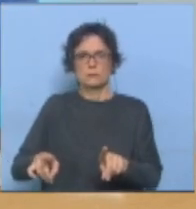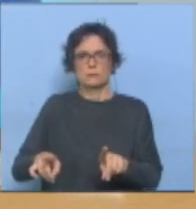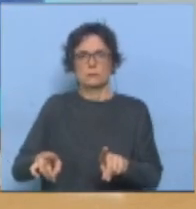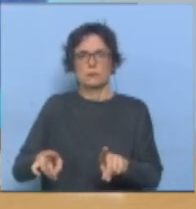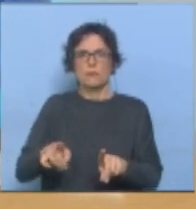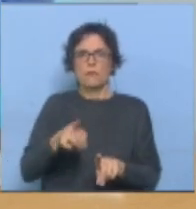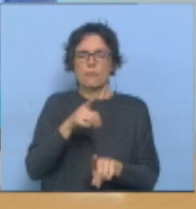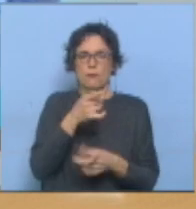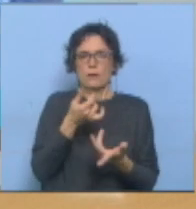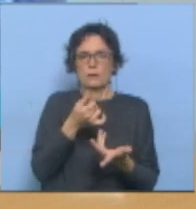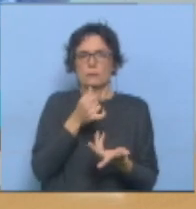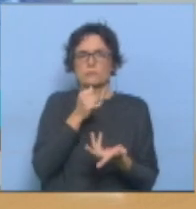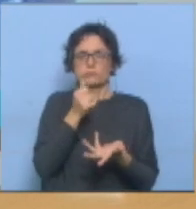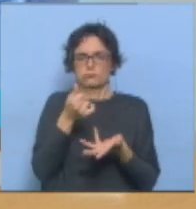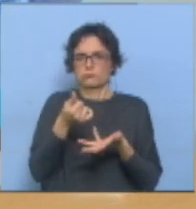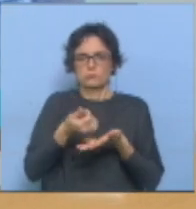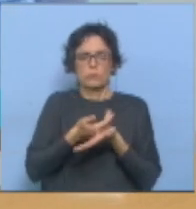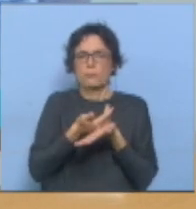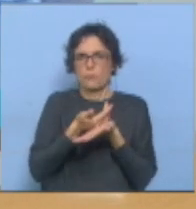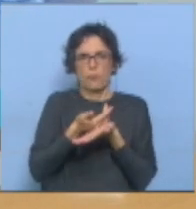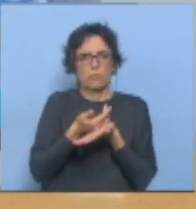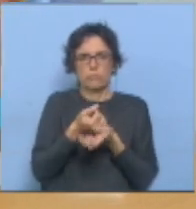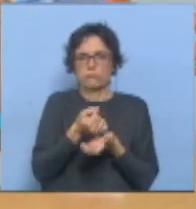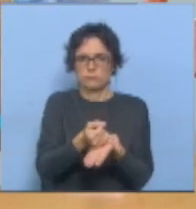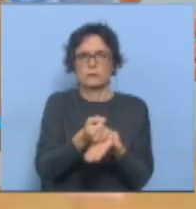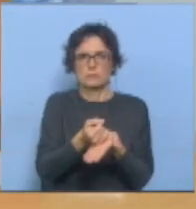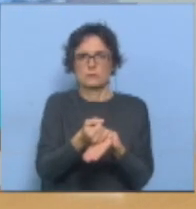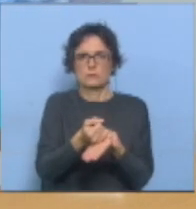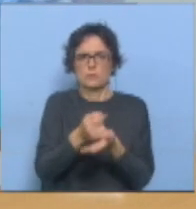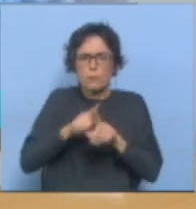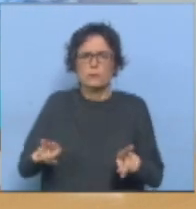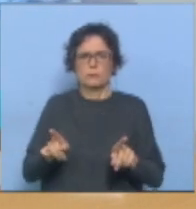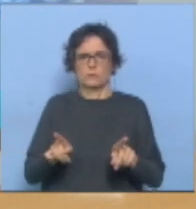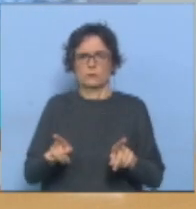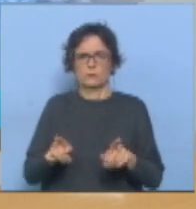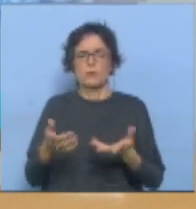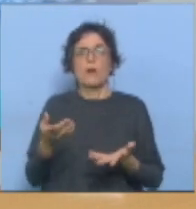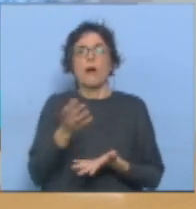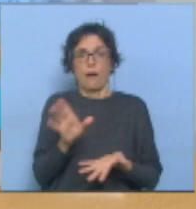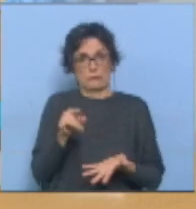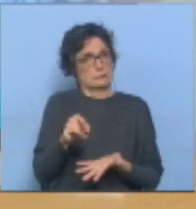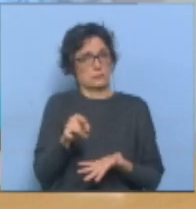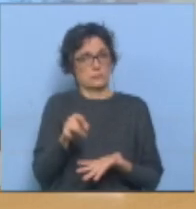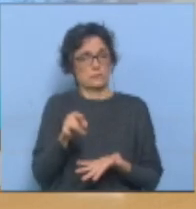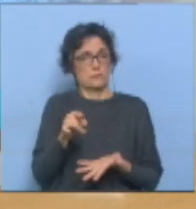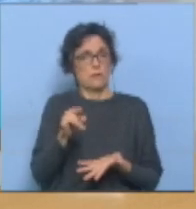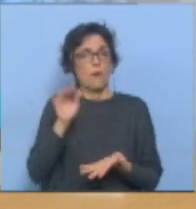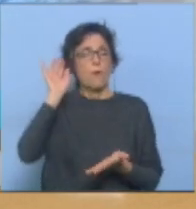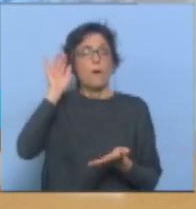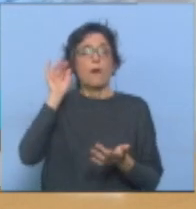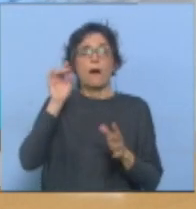Portanto, estamos a trabalhar num terreno muito, muito difícil. A Assembleia da República vai querer legislar